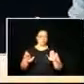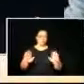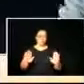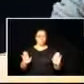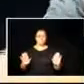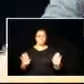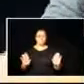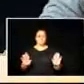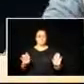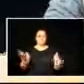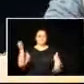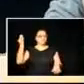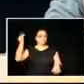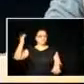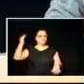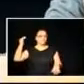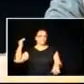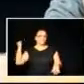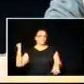não foram bem...